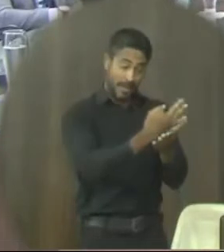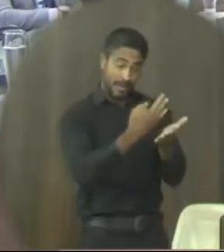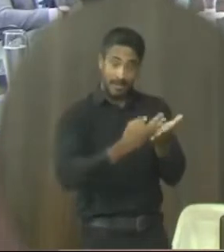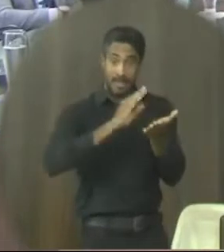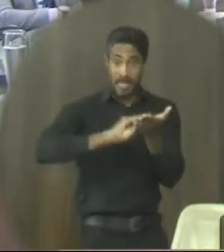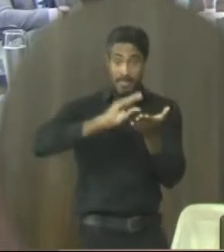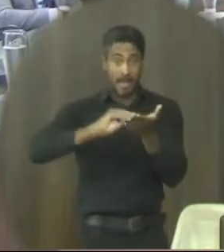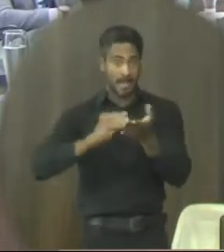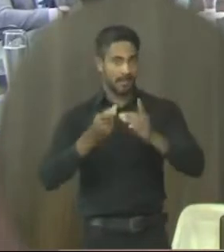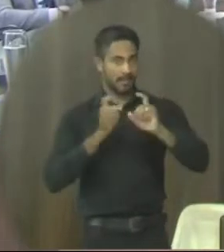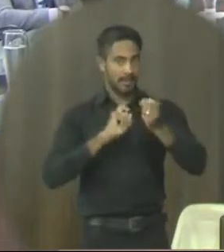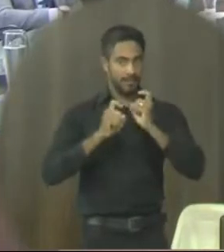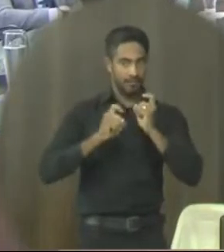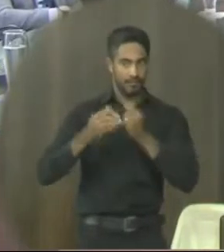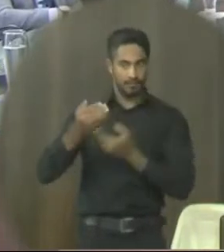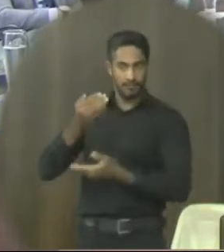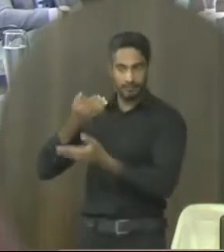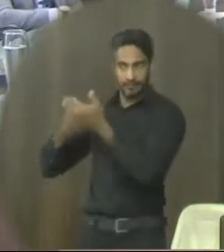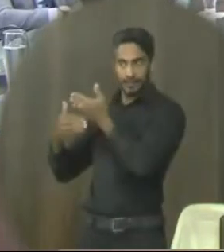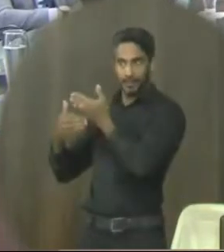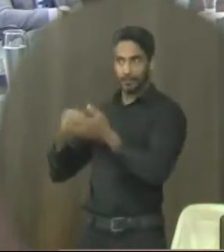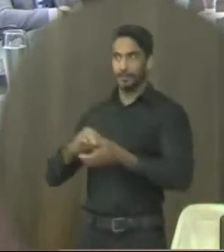da ata da reunião anterior.